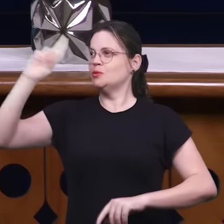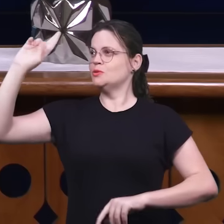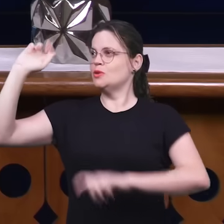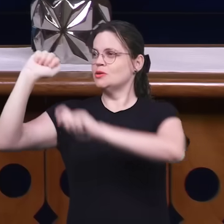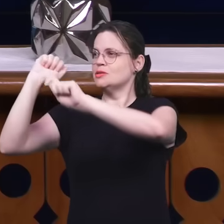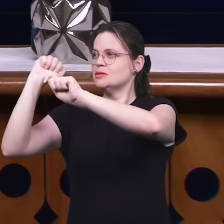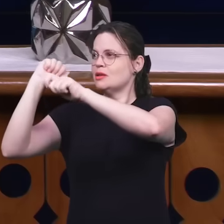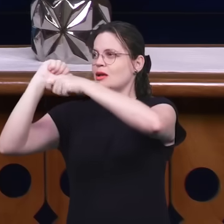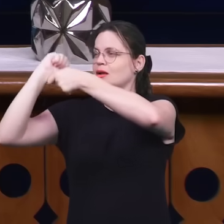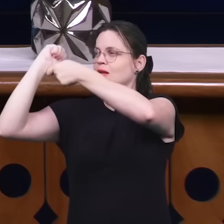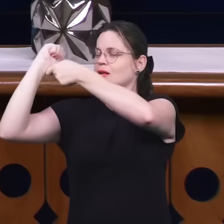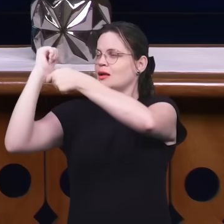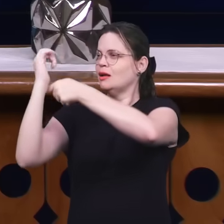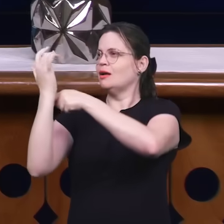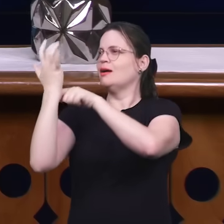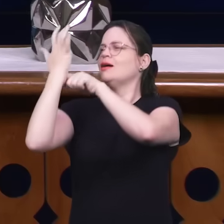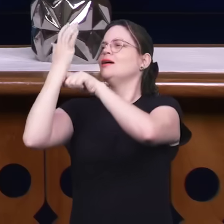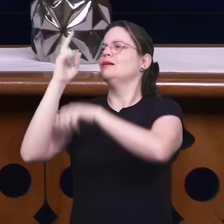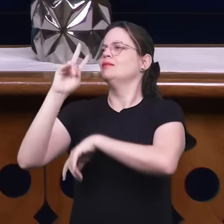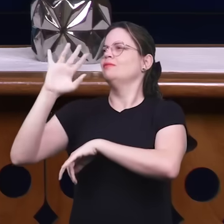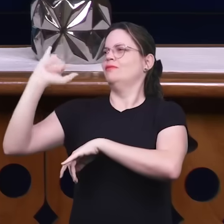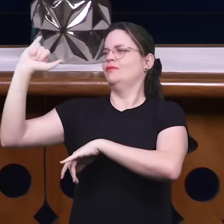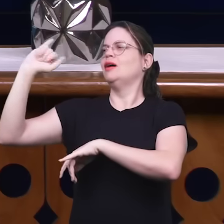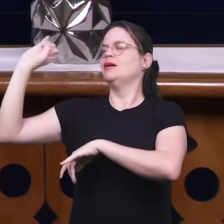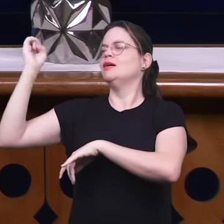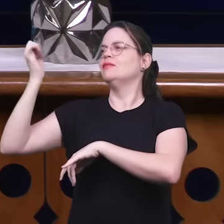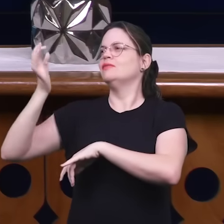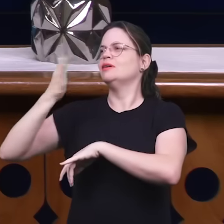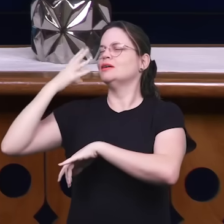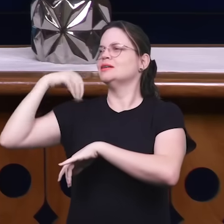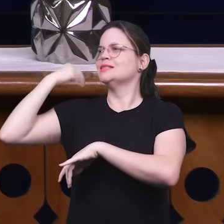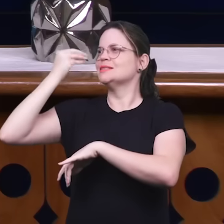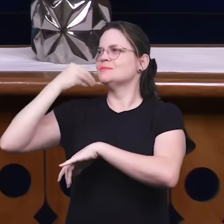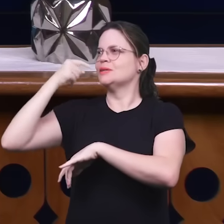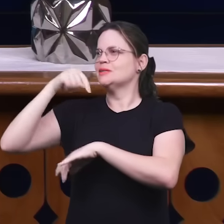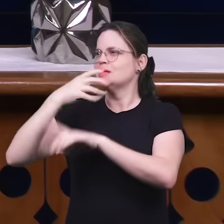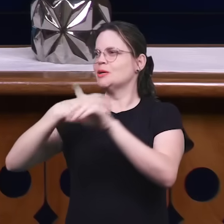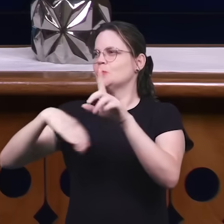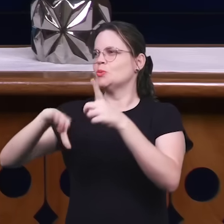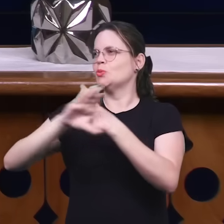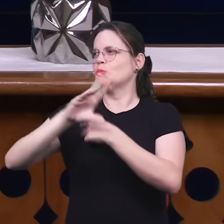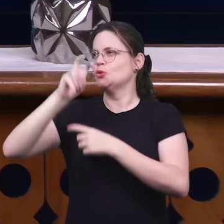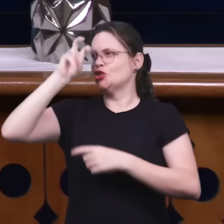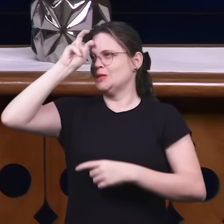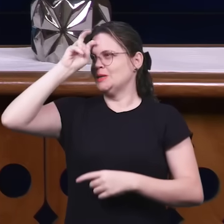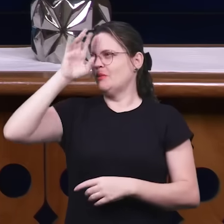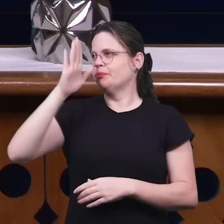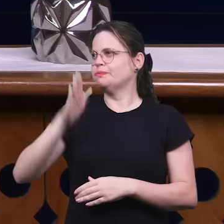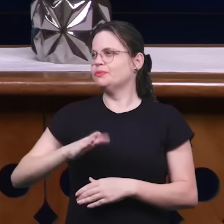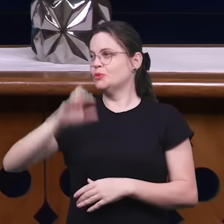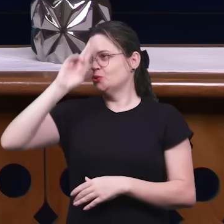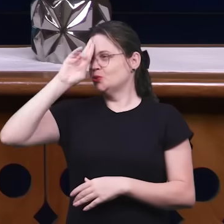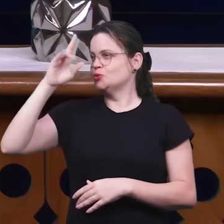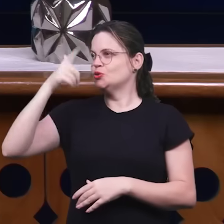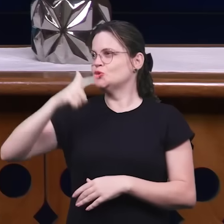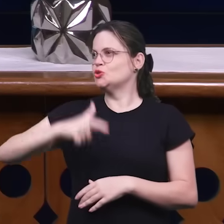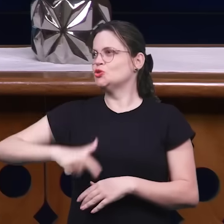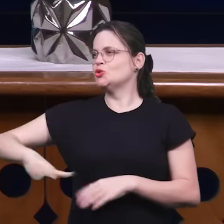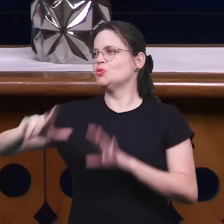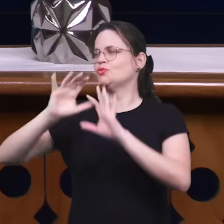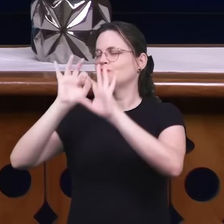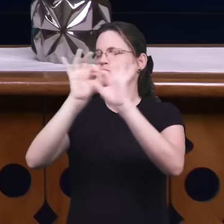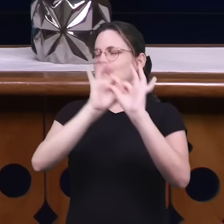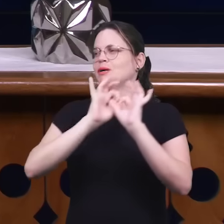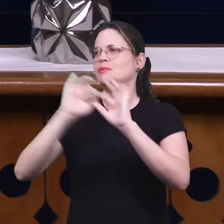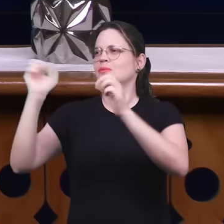mistério, as bênçãos, as experiências, ó Pai, neste culto de quinta-feira, o Senhor possa renovar nos